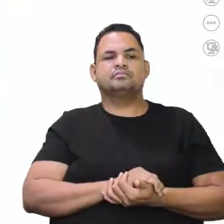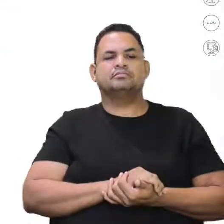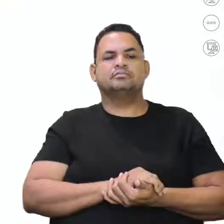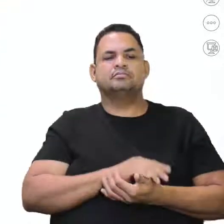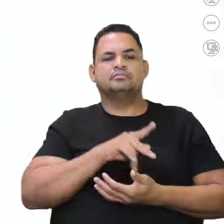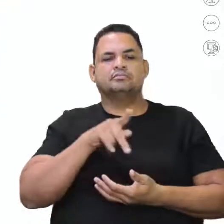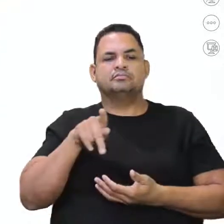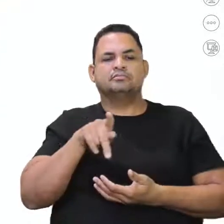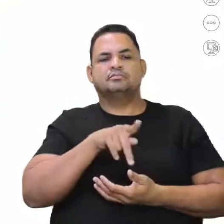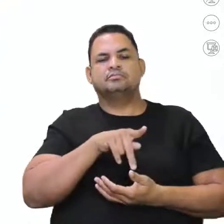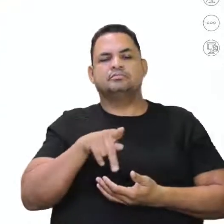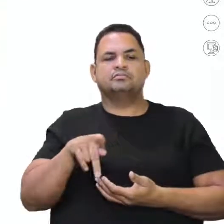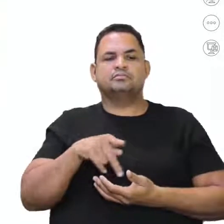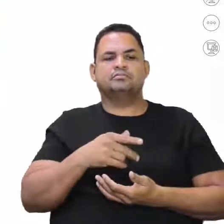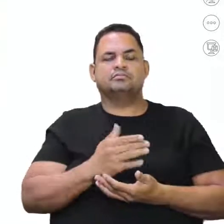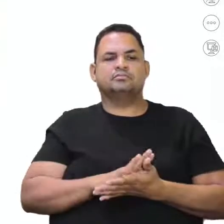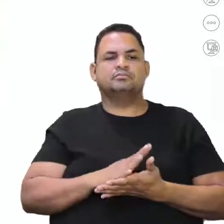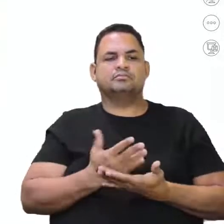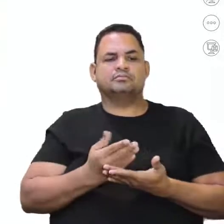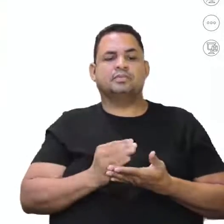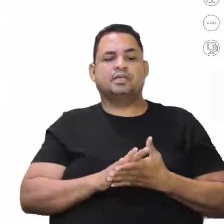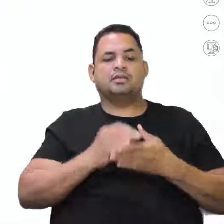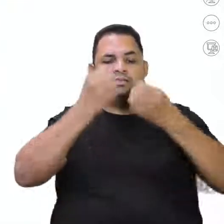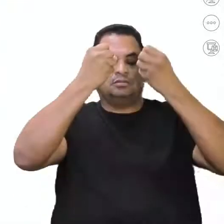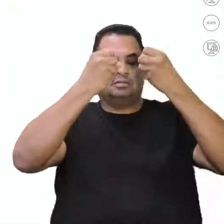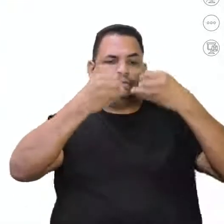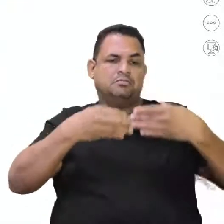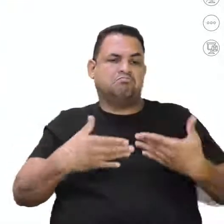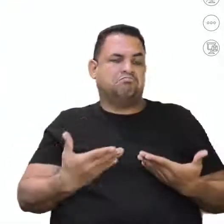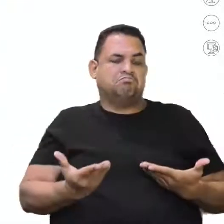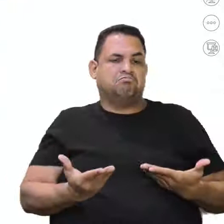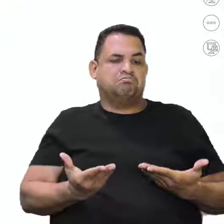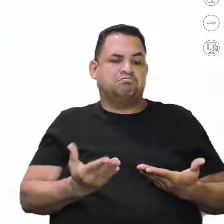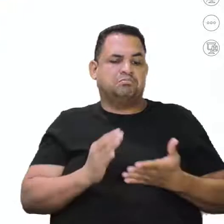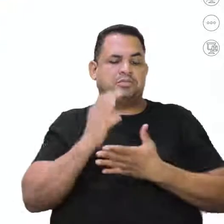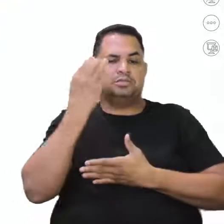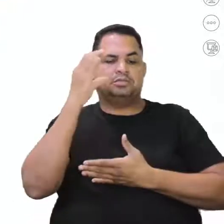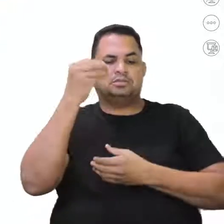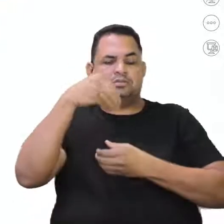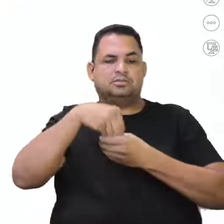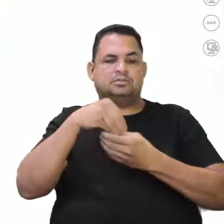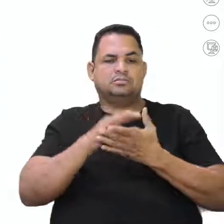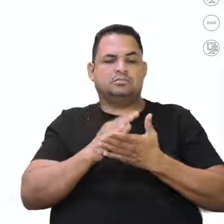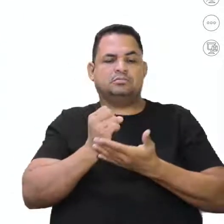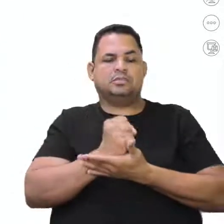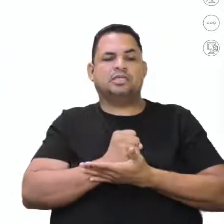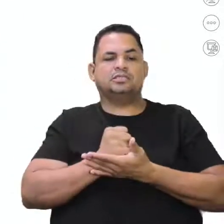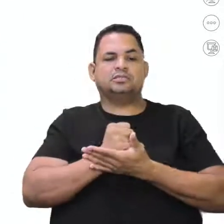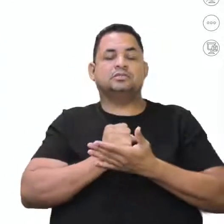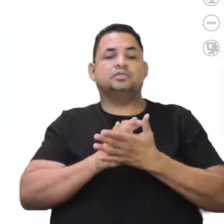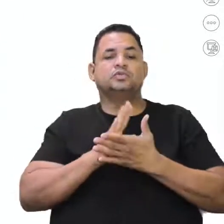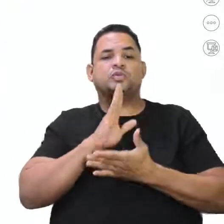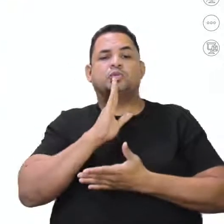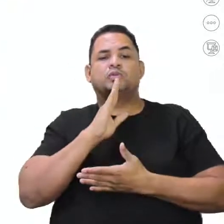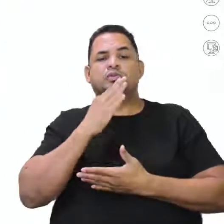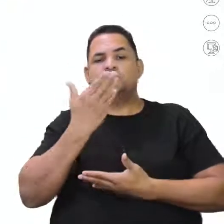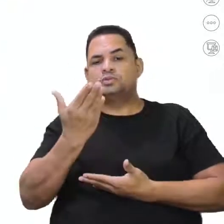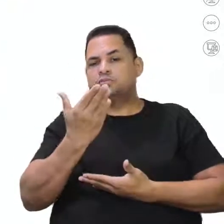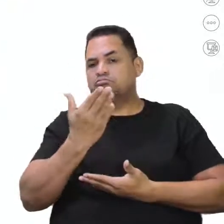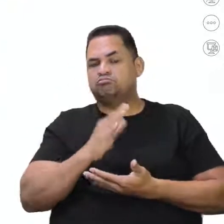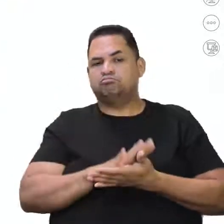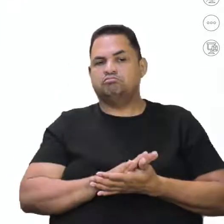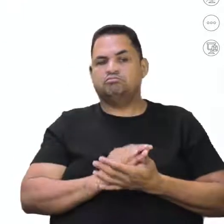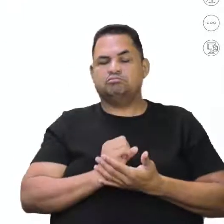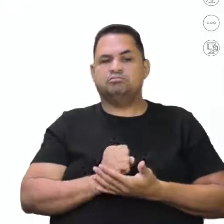um professor, então ele vai dar uma explicação científica baseada no conhecimento dele, ele não vai dar uma resposta